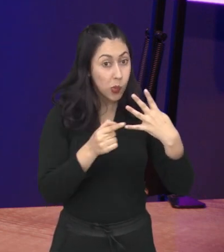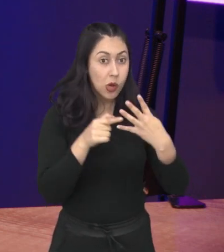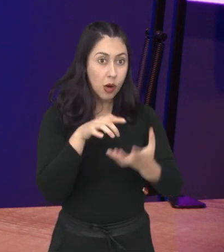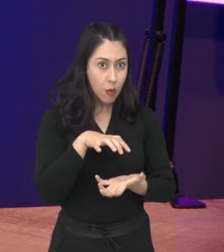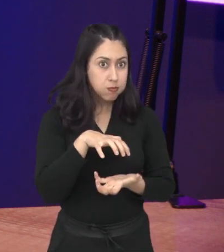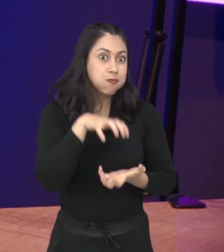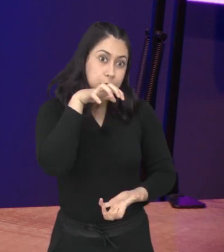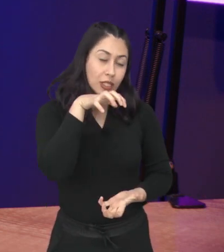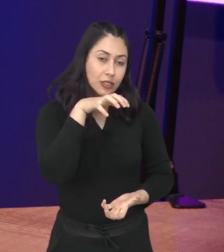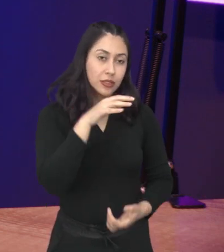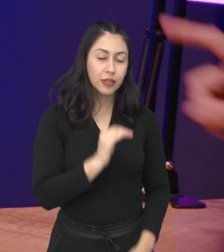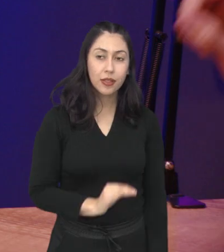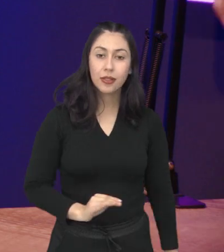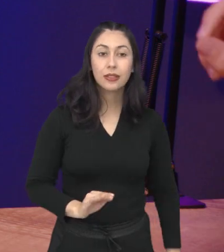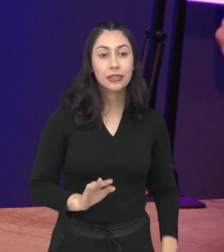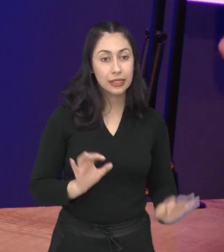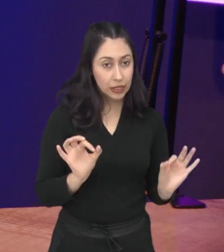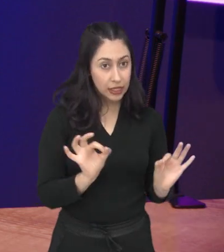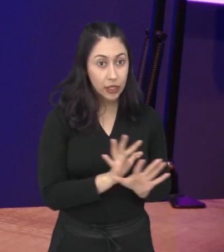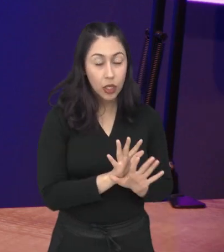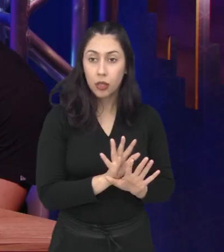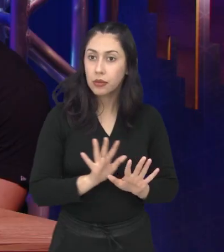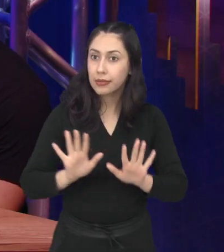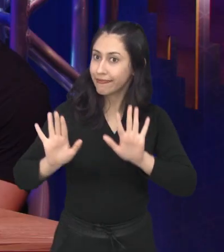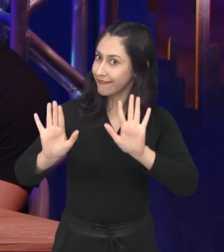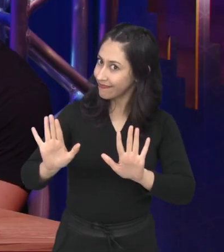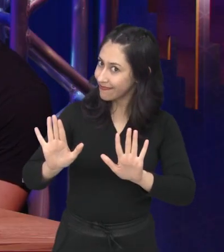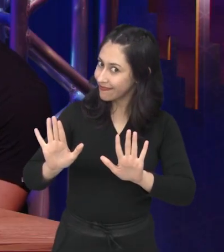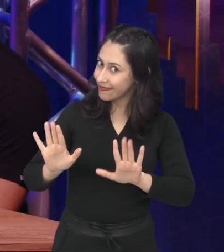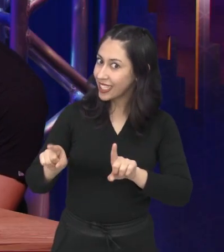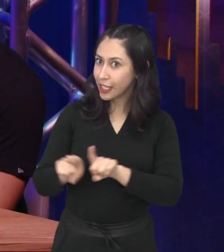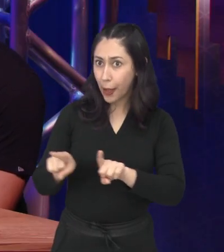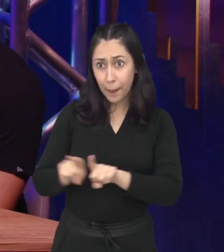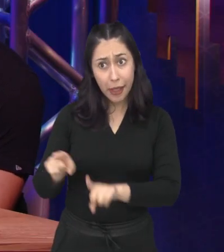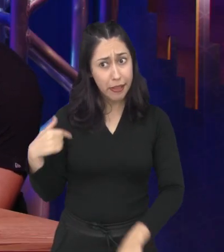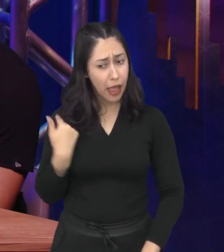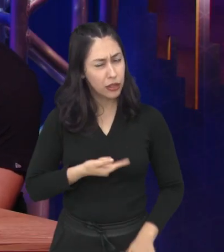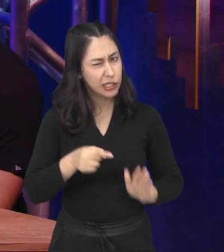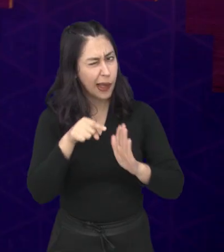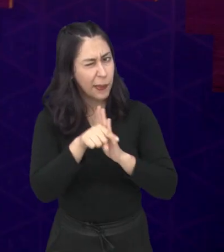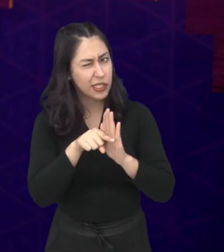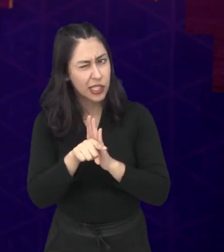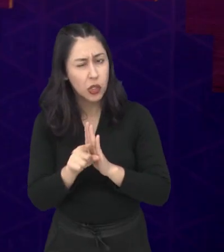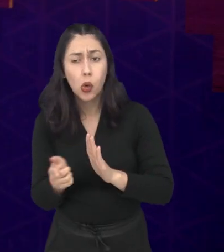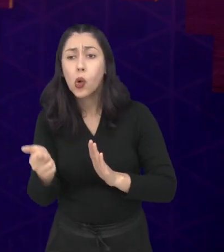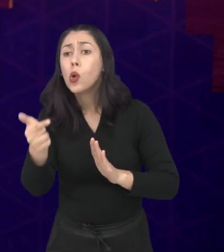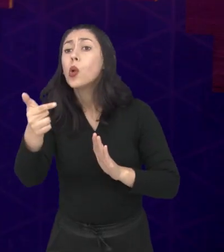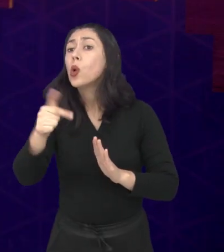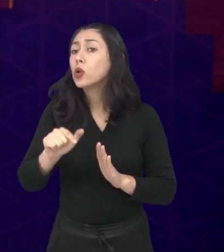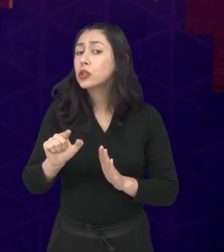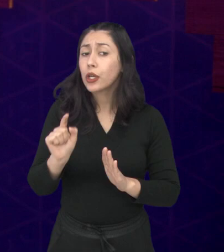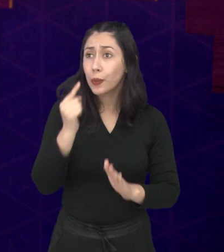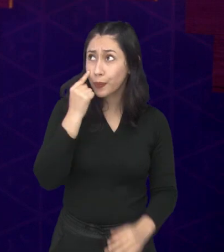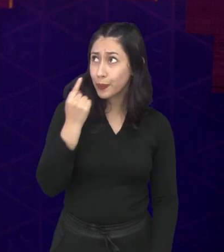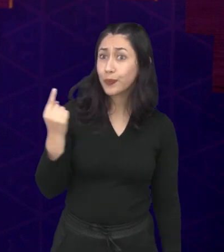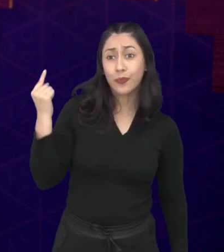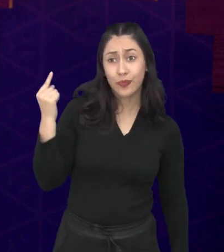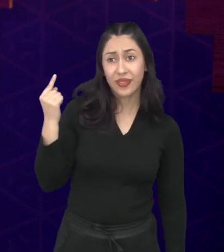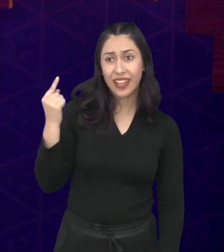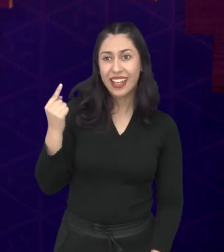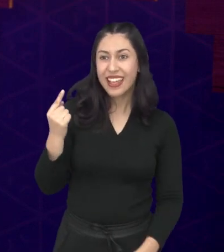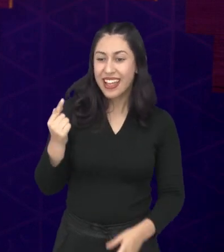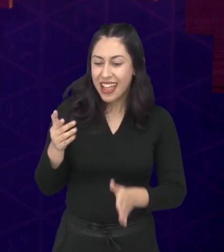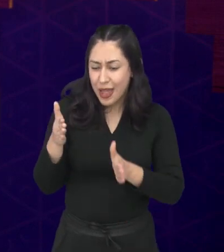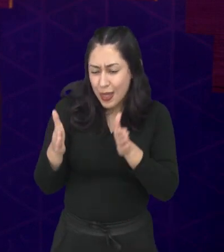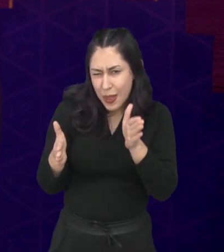velhice. Então essas são as nossas fases, ok até aí. E a gente tem estudado aí mais uma ali, que é a envelhecência,